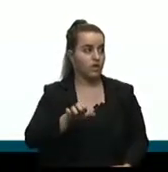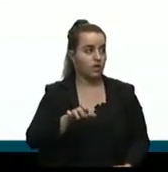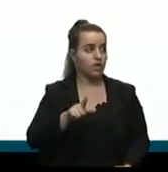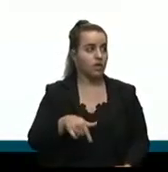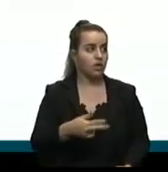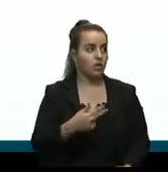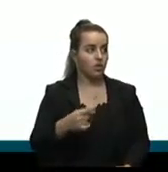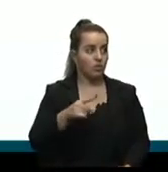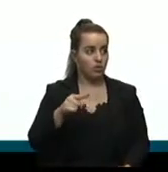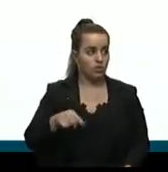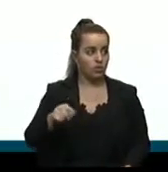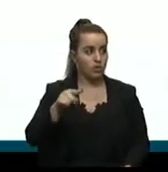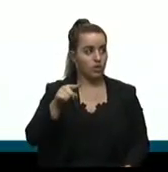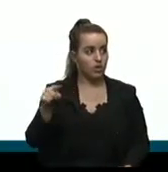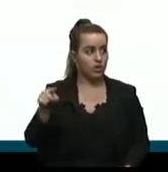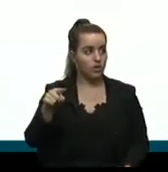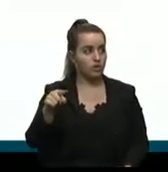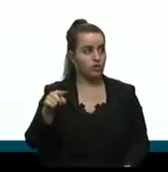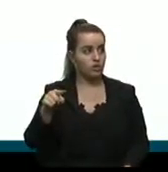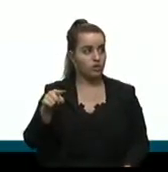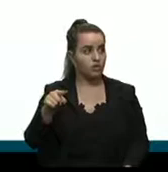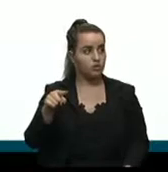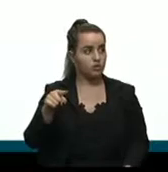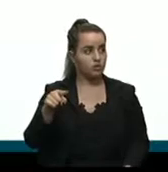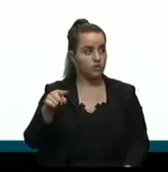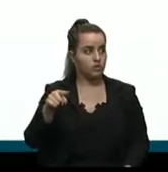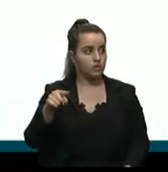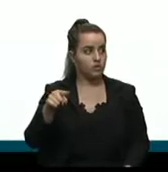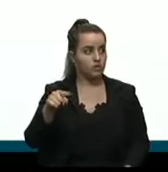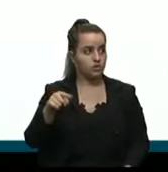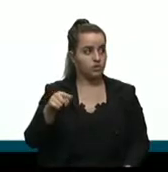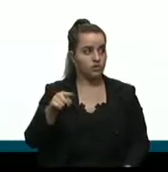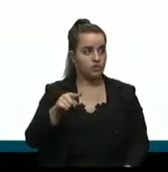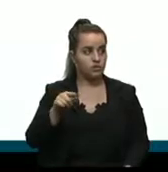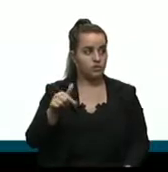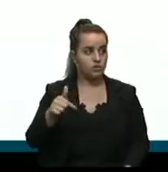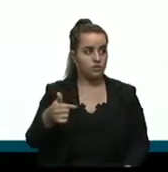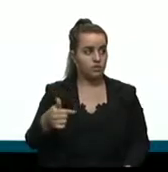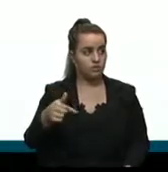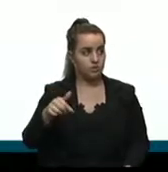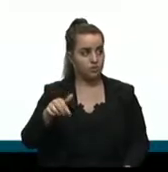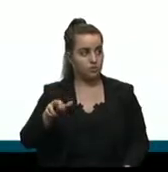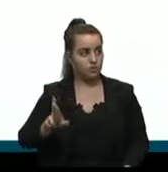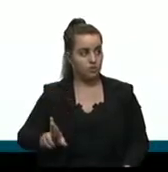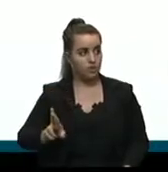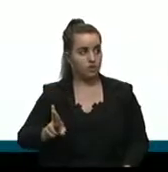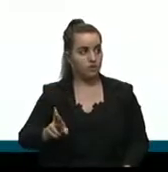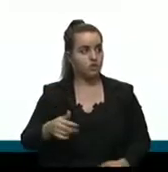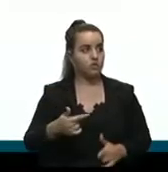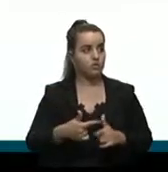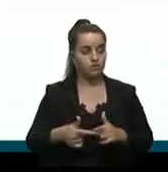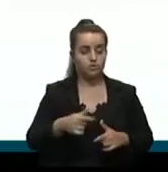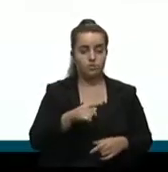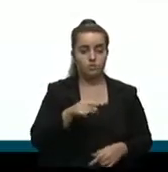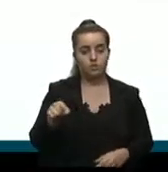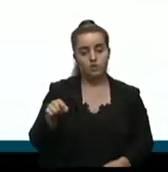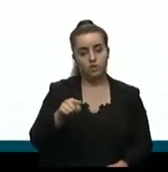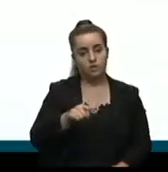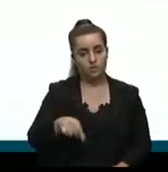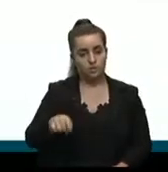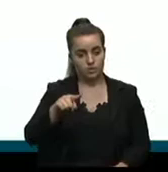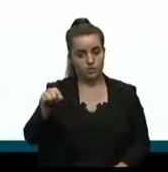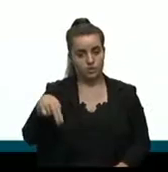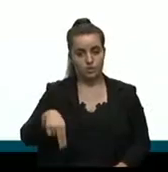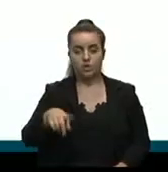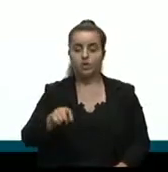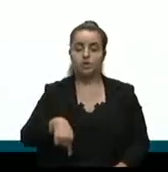raiz quadrada de z lambda ao quadrado vezes a variância dividido pela raiz quadrada de n, sendo esse n